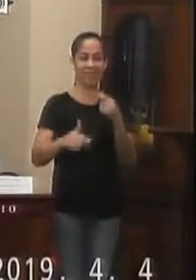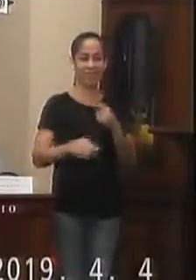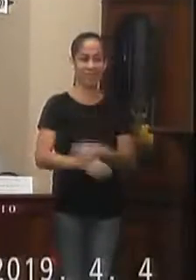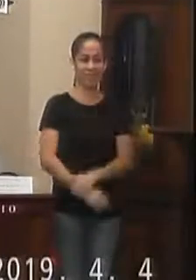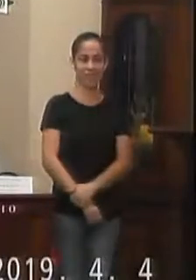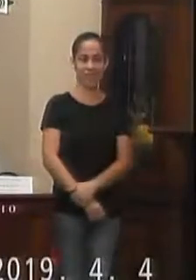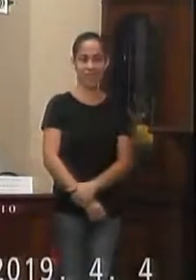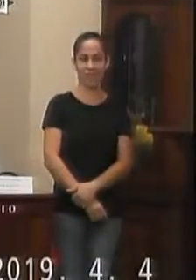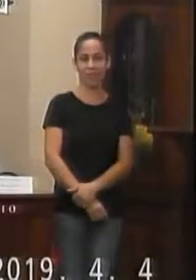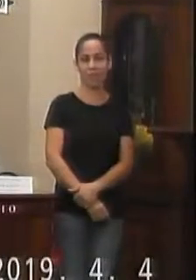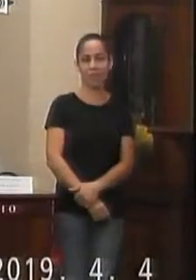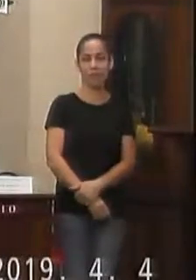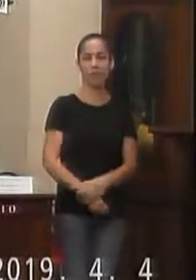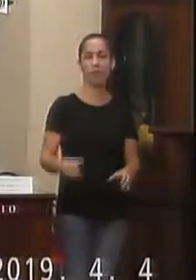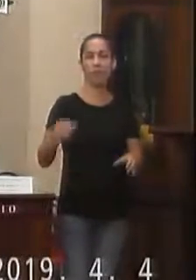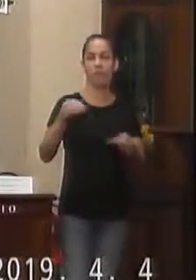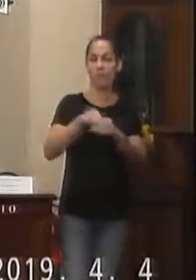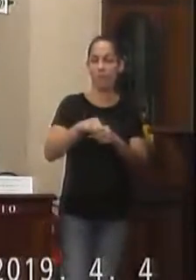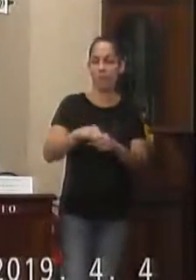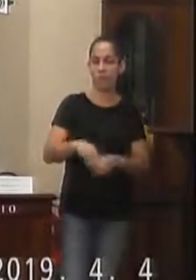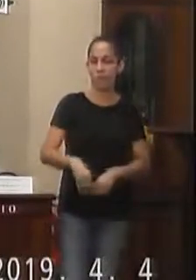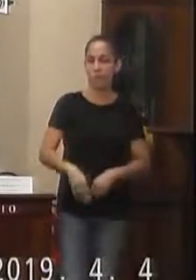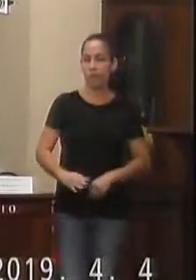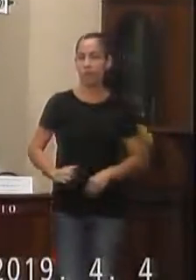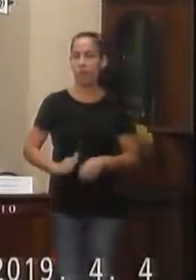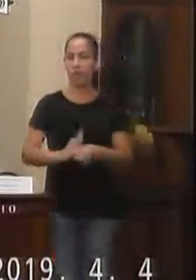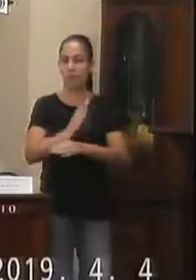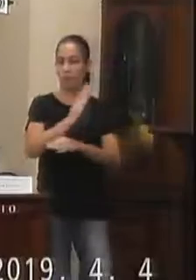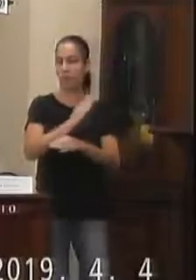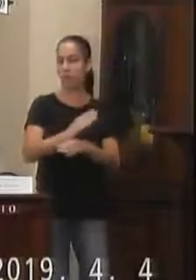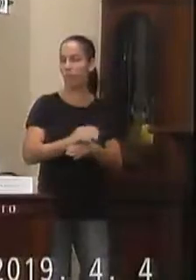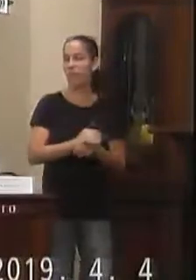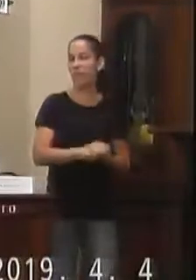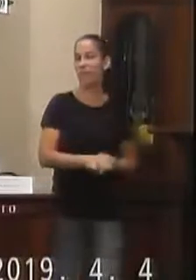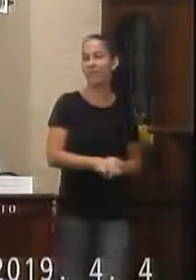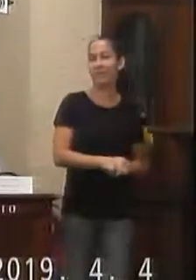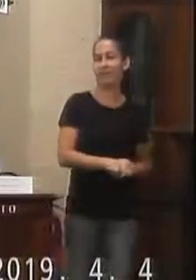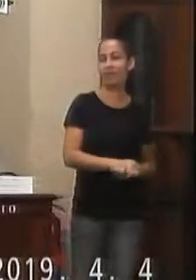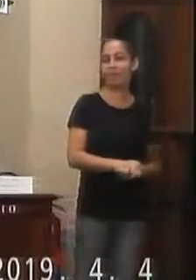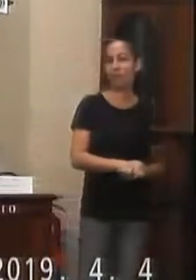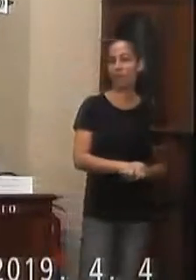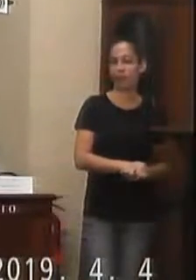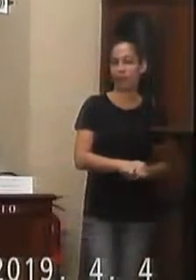discutir, em votação. Aprovado.